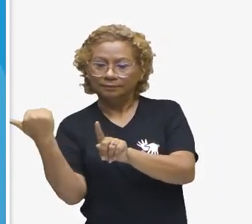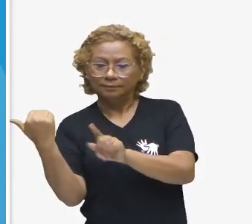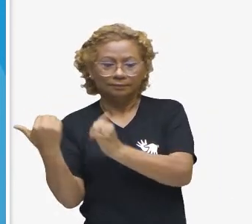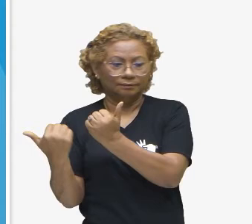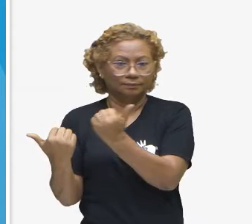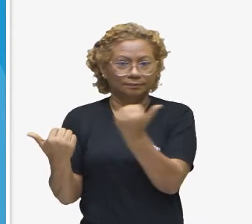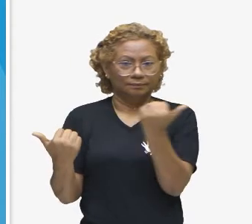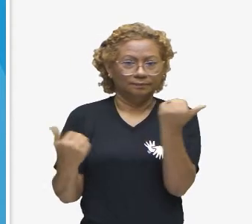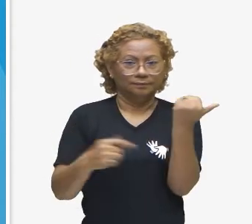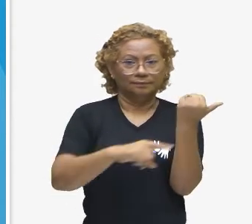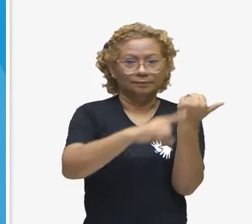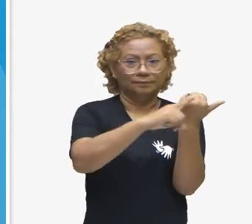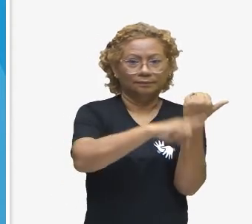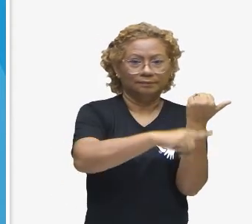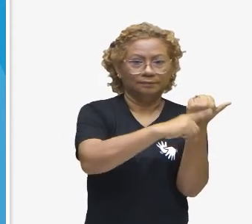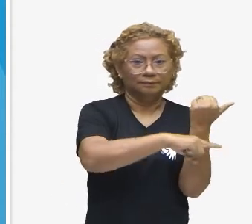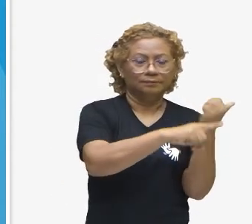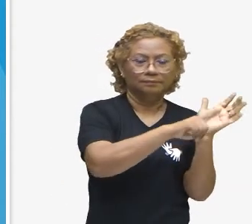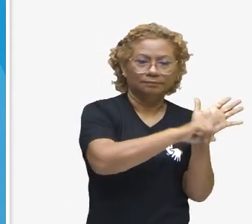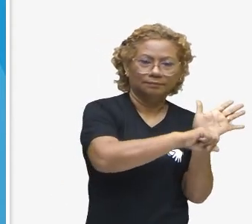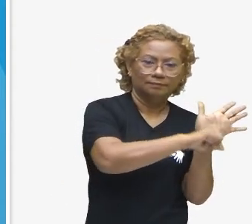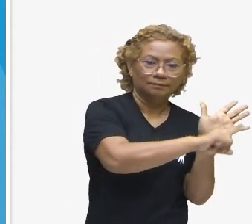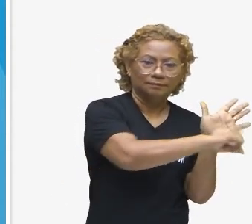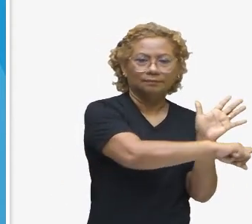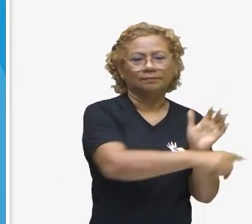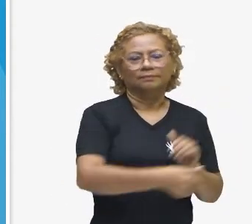acontece? Essa função,